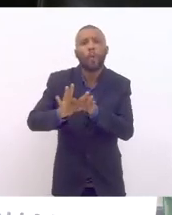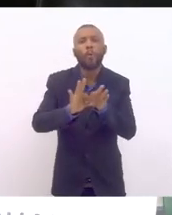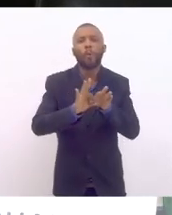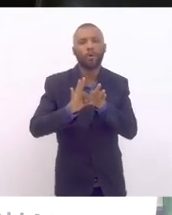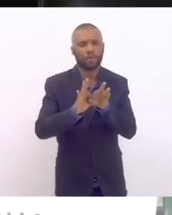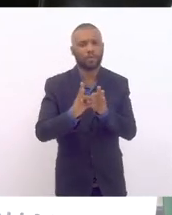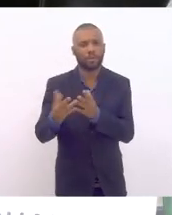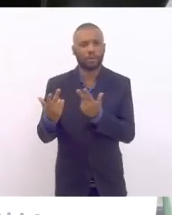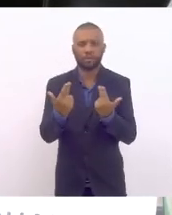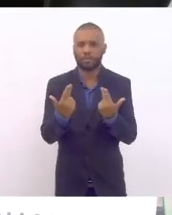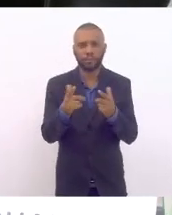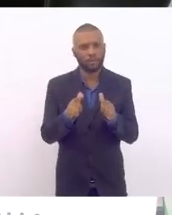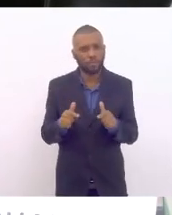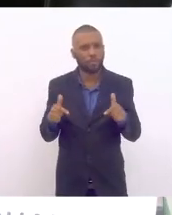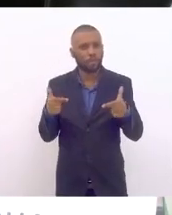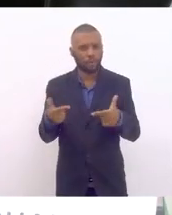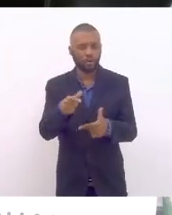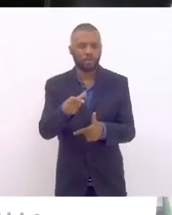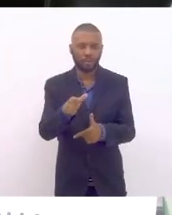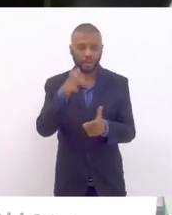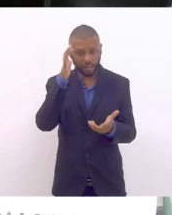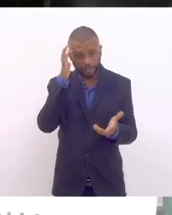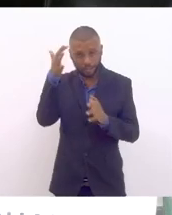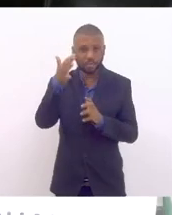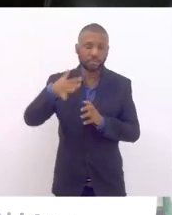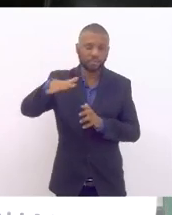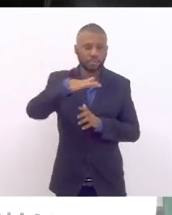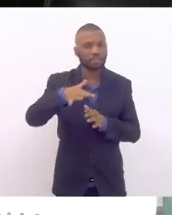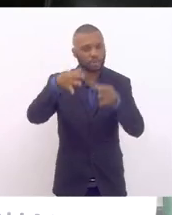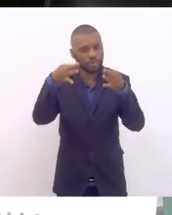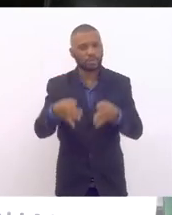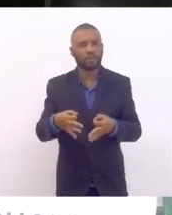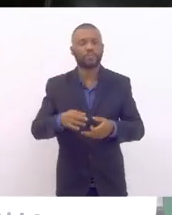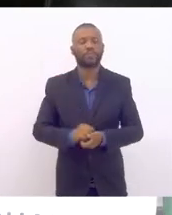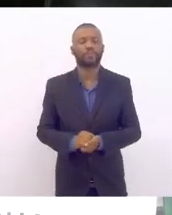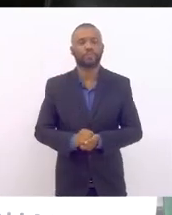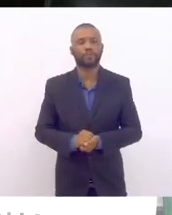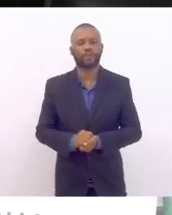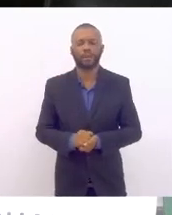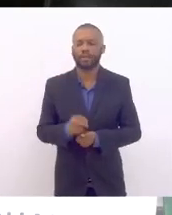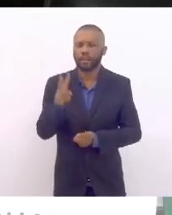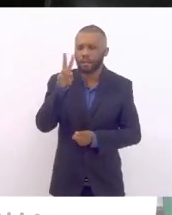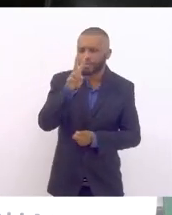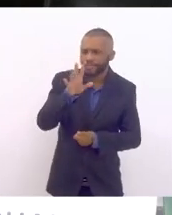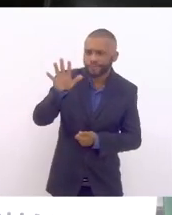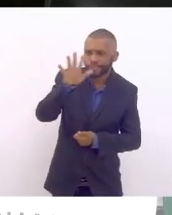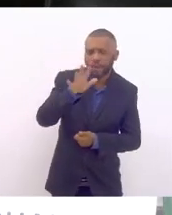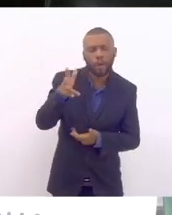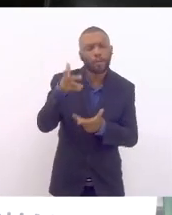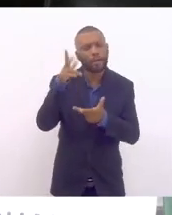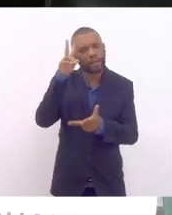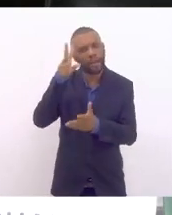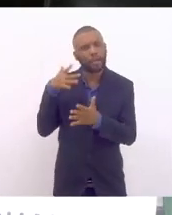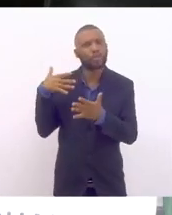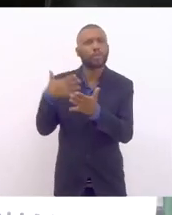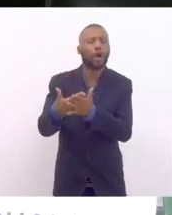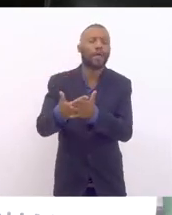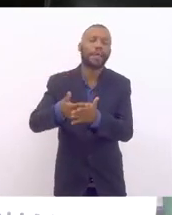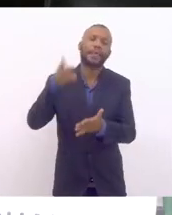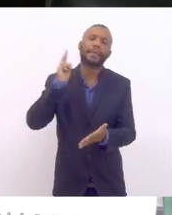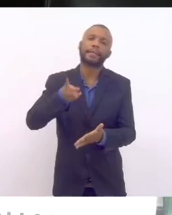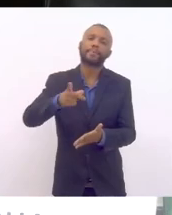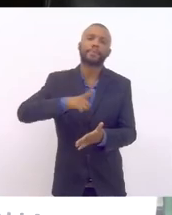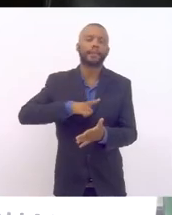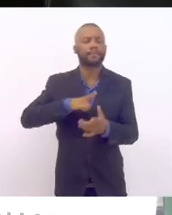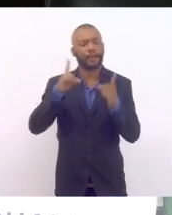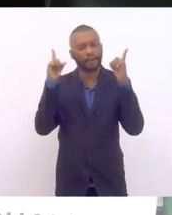estão fazendo porque a saída é essa o que a gente observa a historicamente é que toda vez que tem